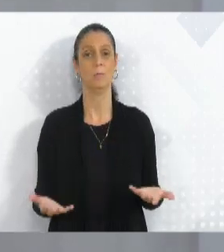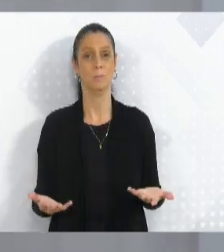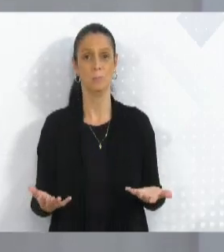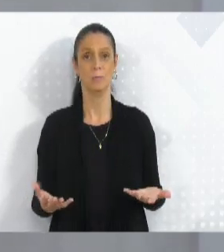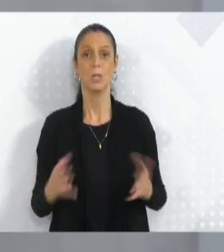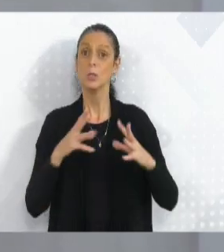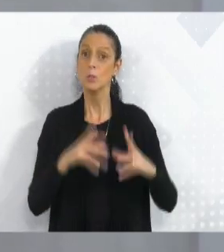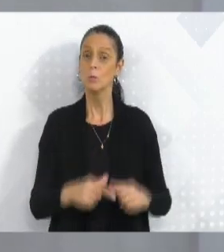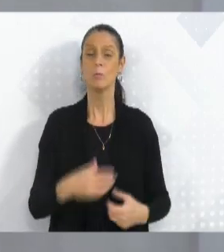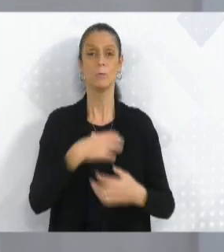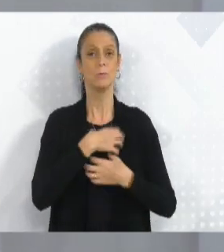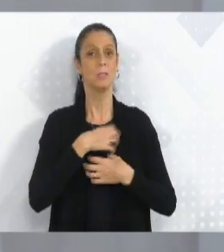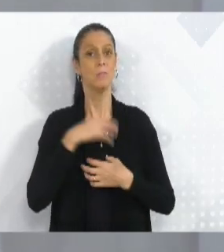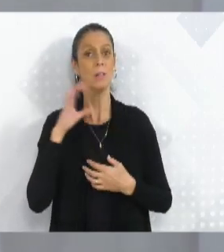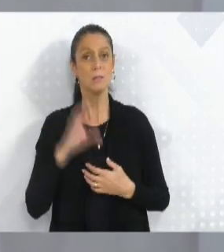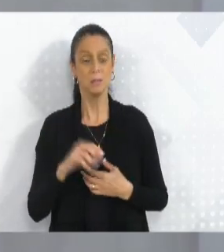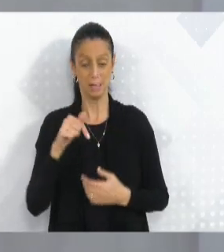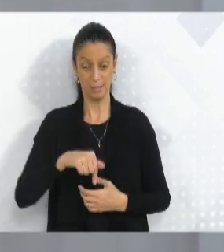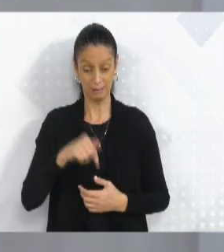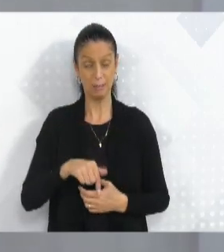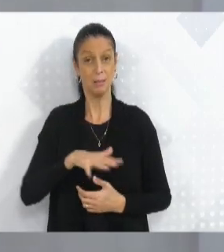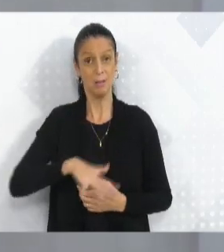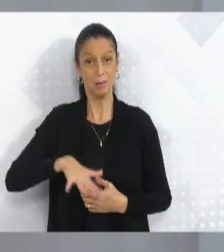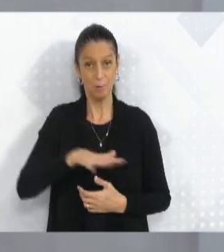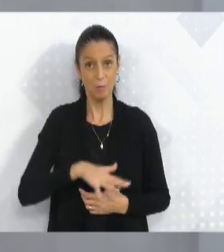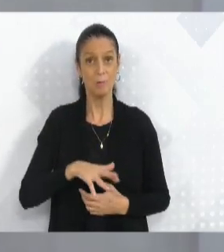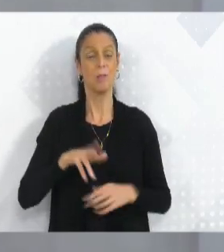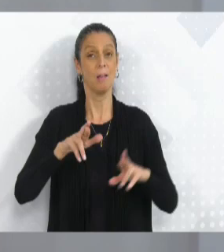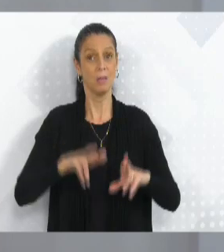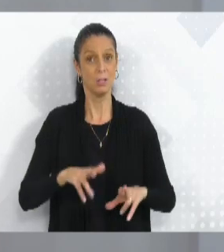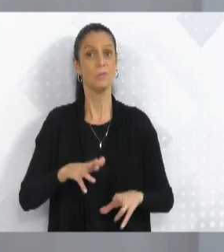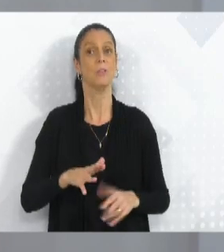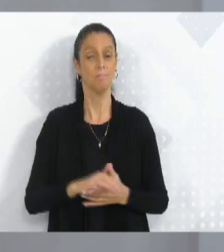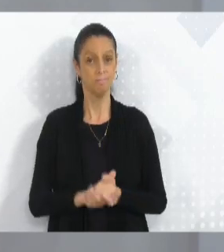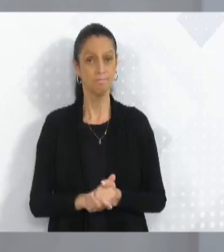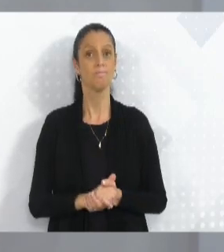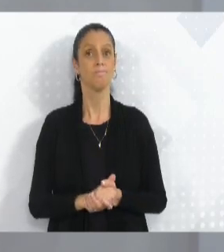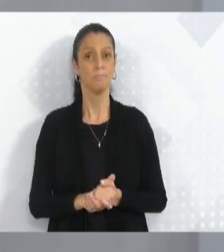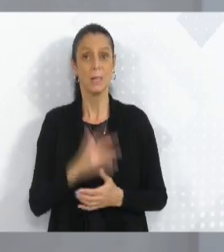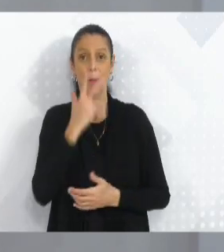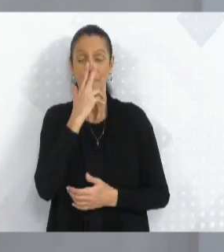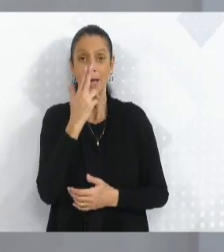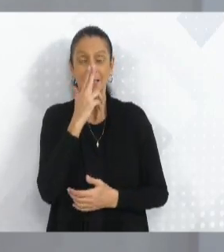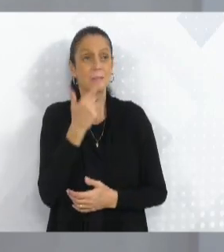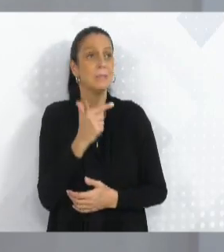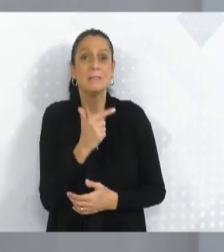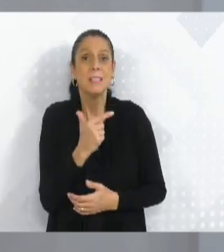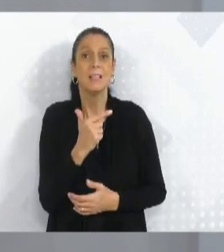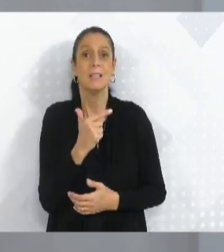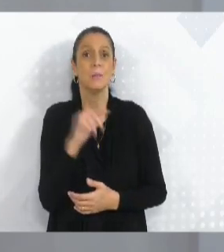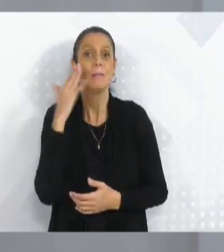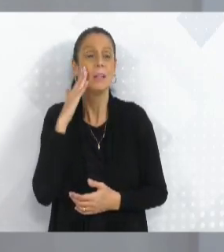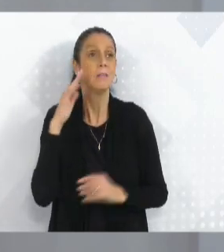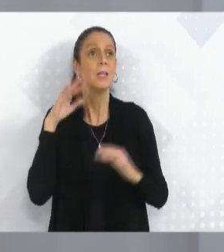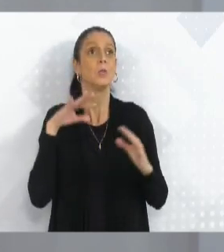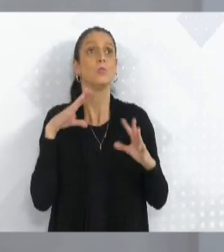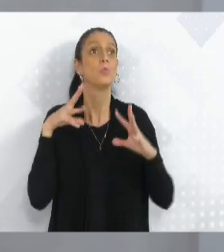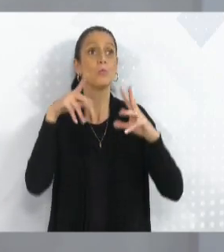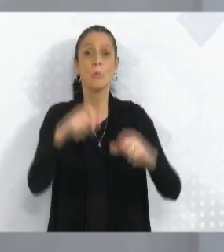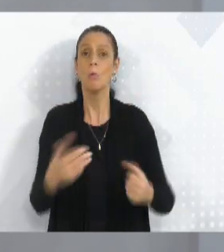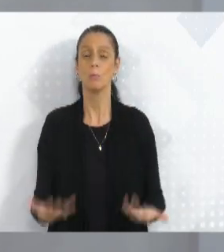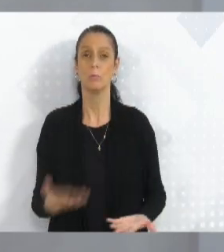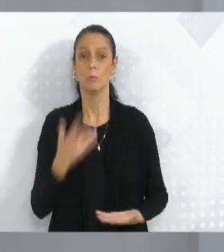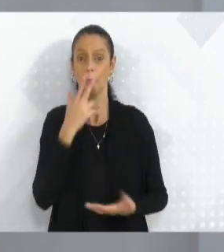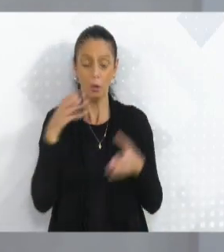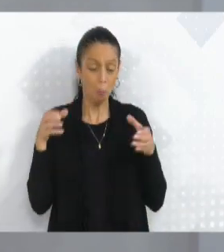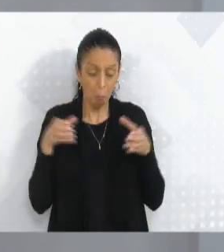que todos sente na pele nós vivemos aqui na nossa região e é importante salientar isso nós vivemos numa bolha a vereador Tuca Vereador nasal nós vivemos uma bolha aqui